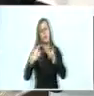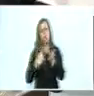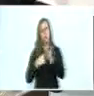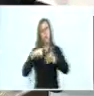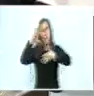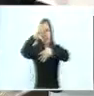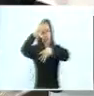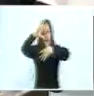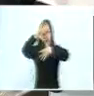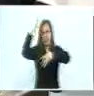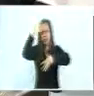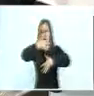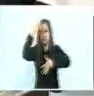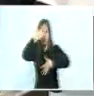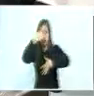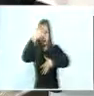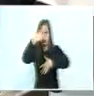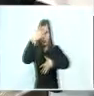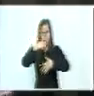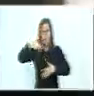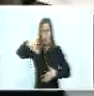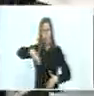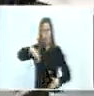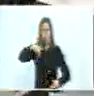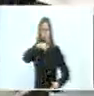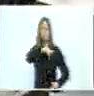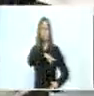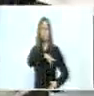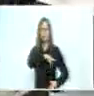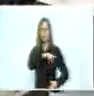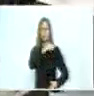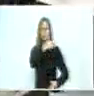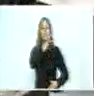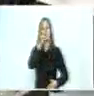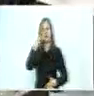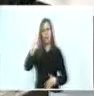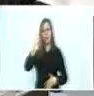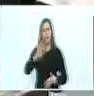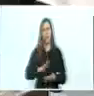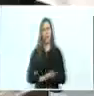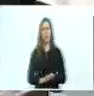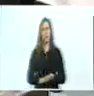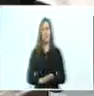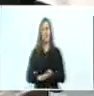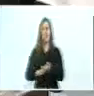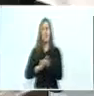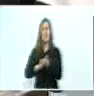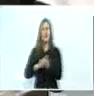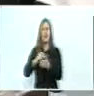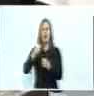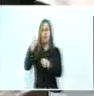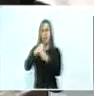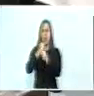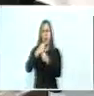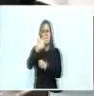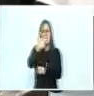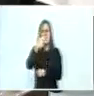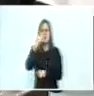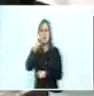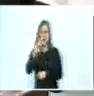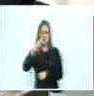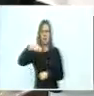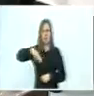da transparência do Ministério Público Federal. No final do ano de 2015, o Ministério